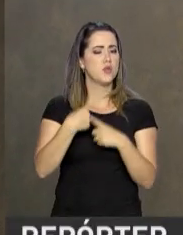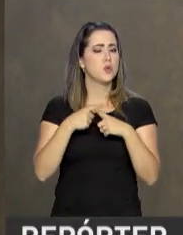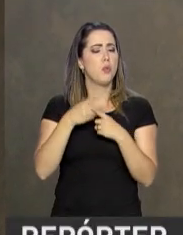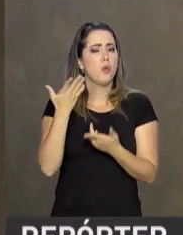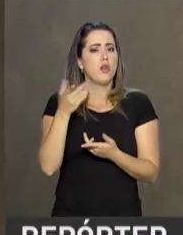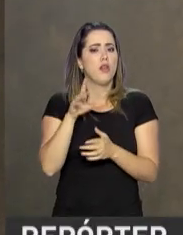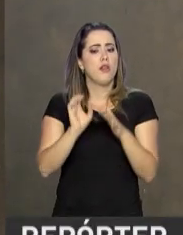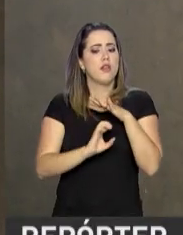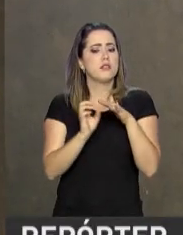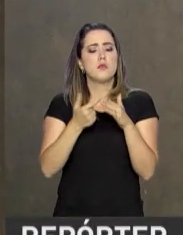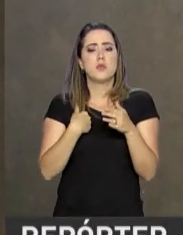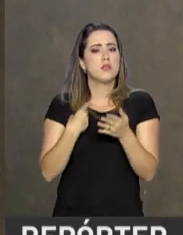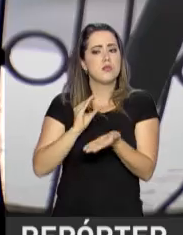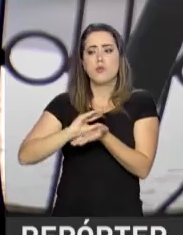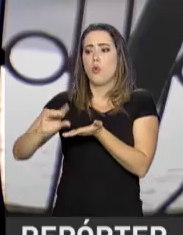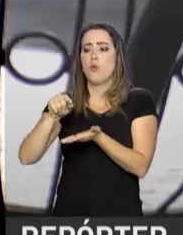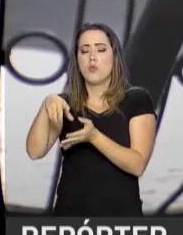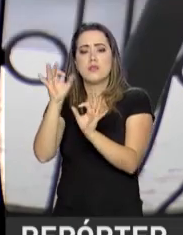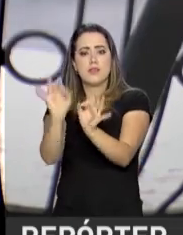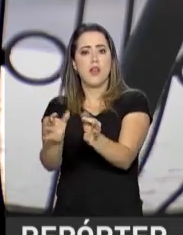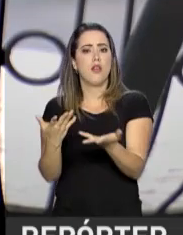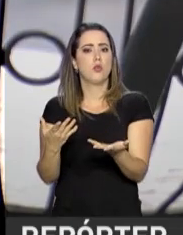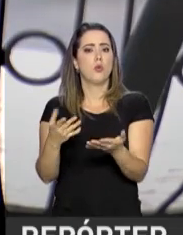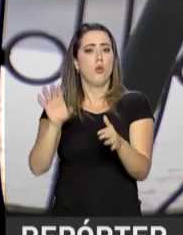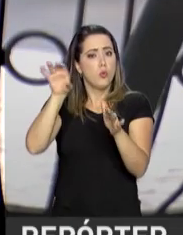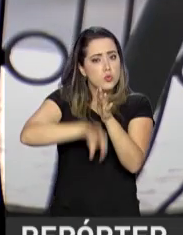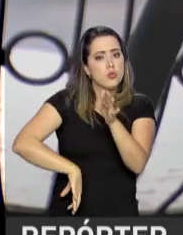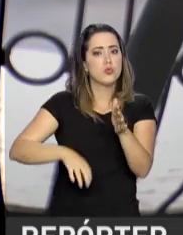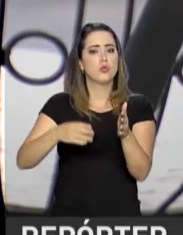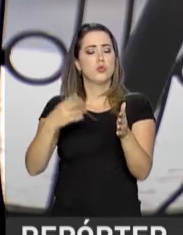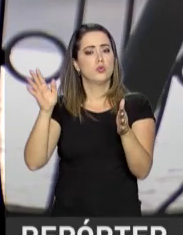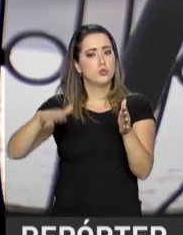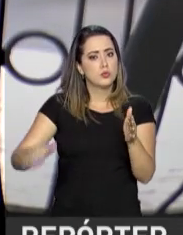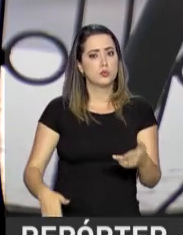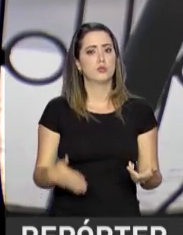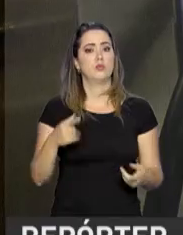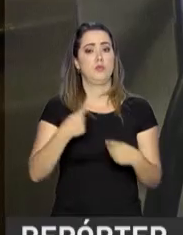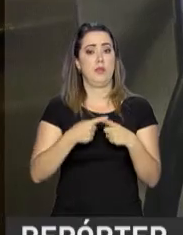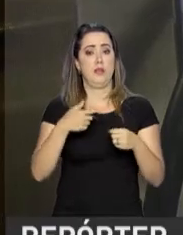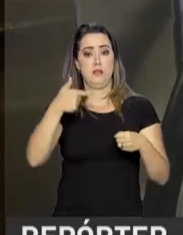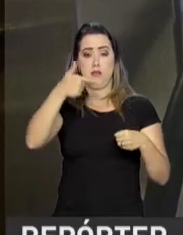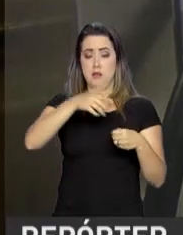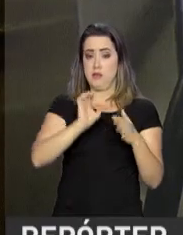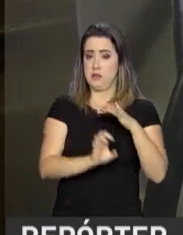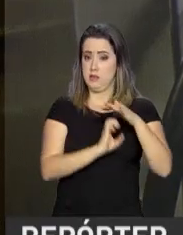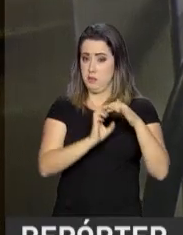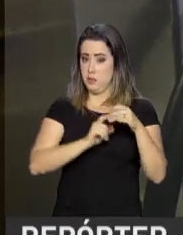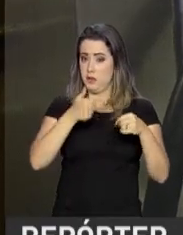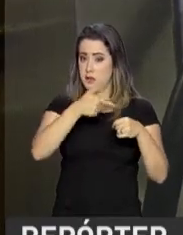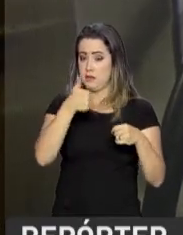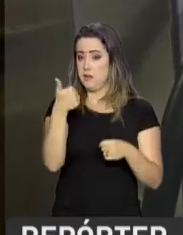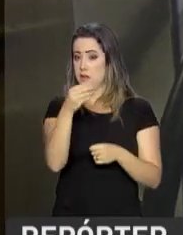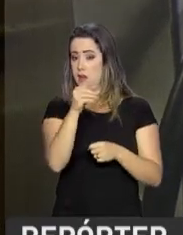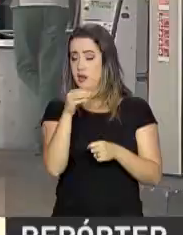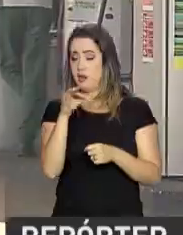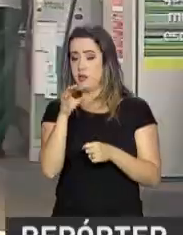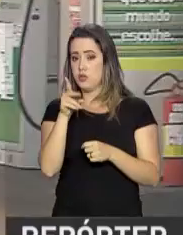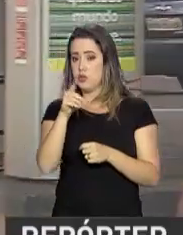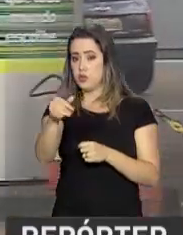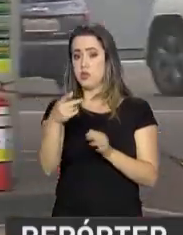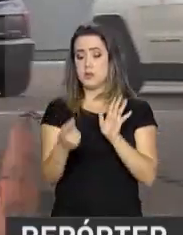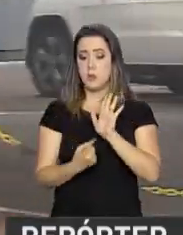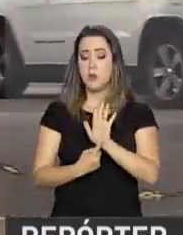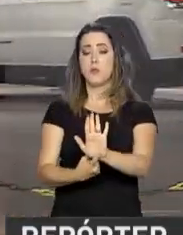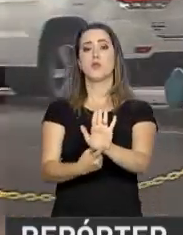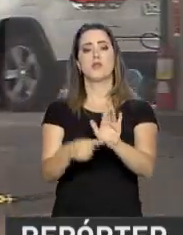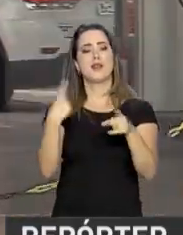empresas não estão repassando esse desconto para os consumidores as empresas vão ter um prazo de dez dias para se justificar a apresentar notas